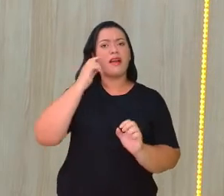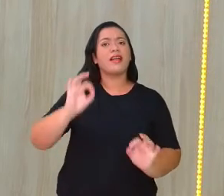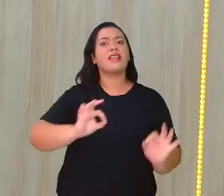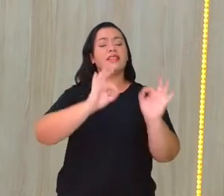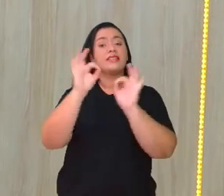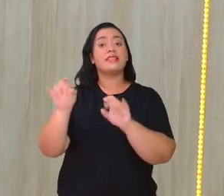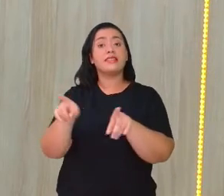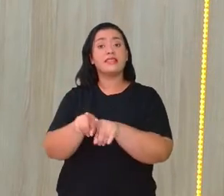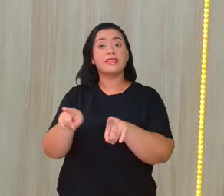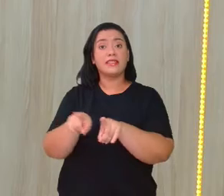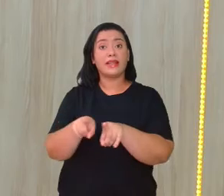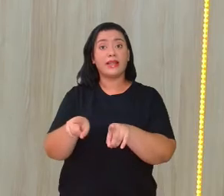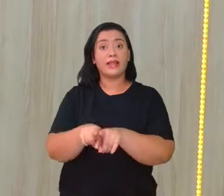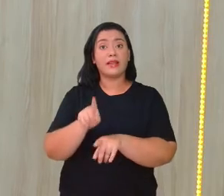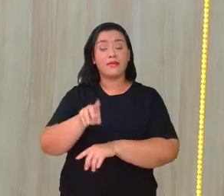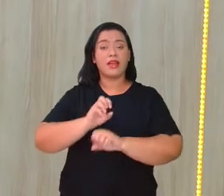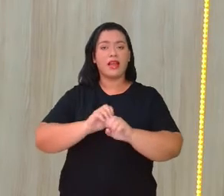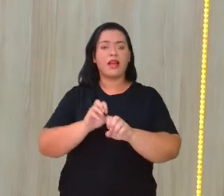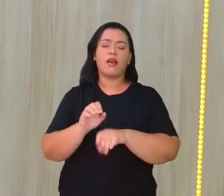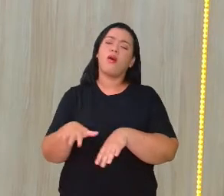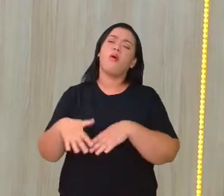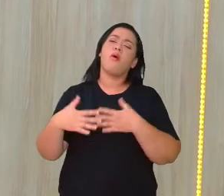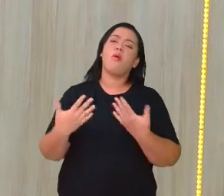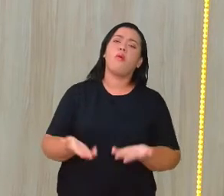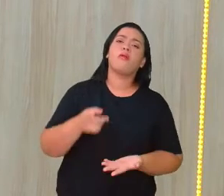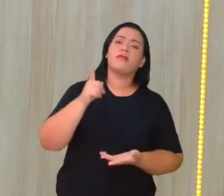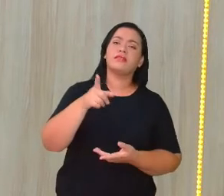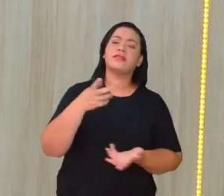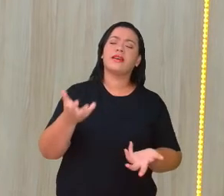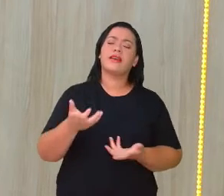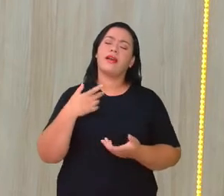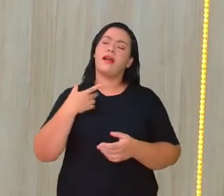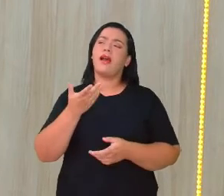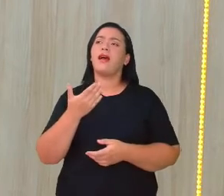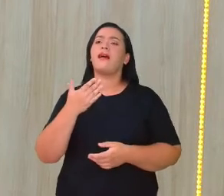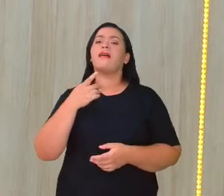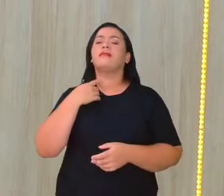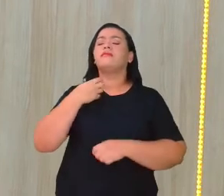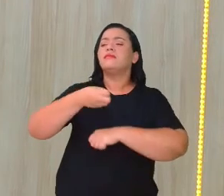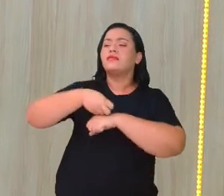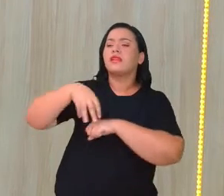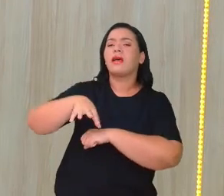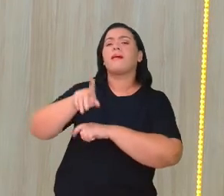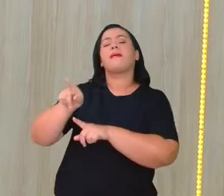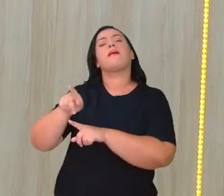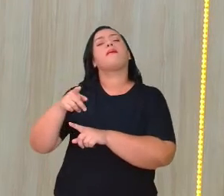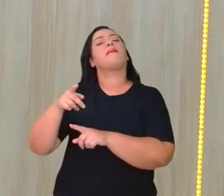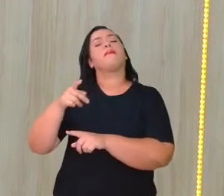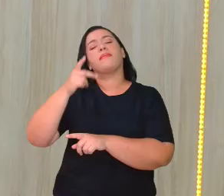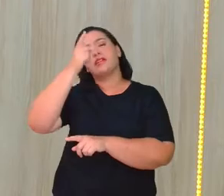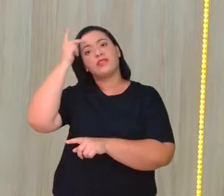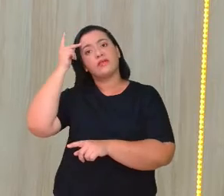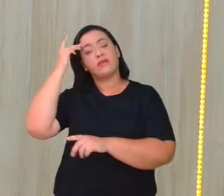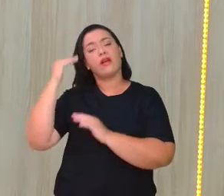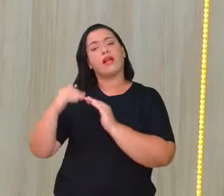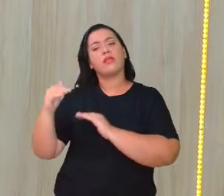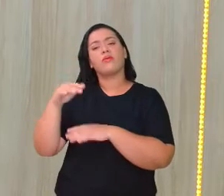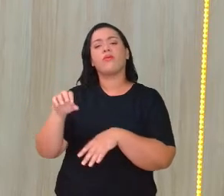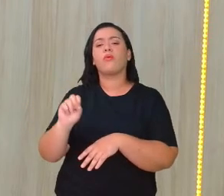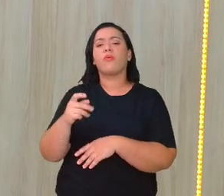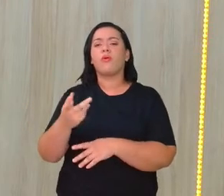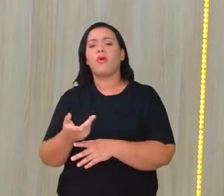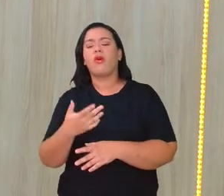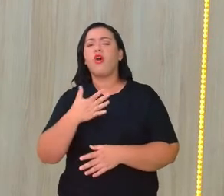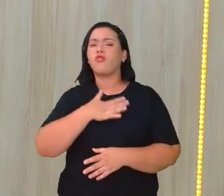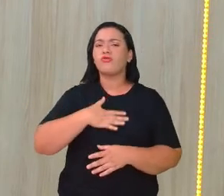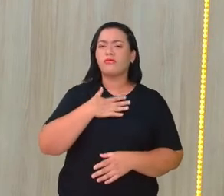assistir também essas aulas ou indicar para pessoas das famílias de vocês, né? De repente, se você é uma pessoa adulta e quer ver, gostou